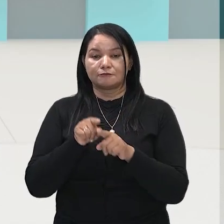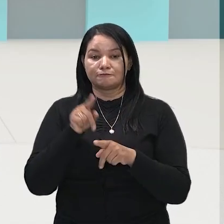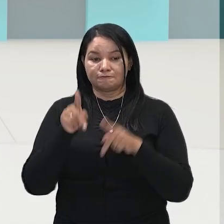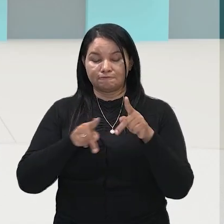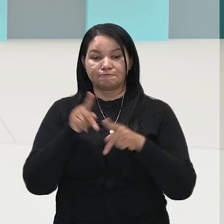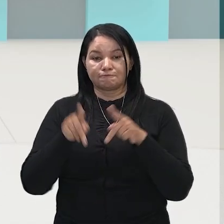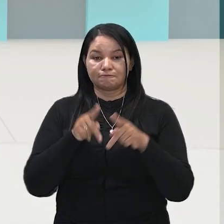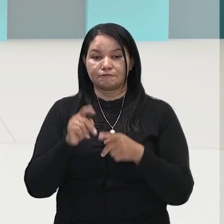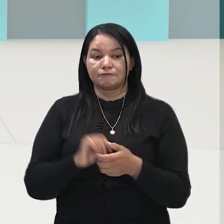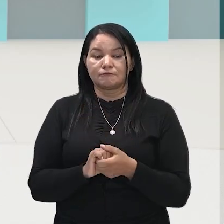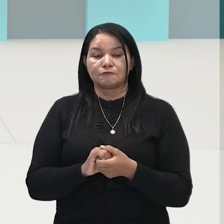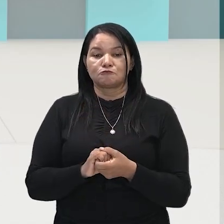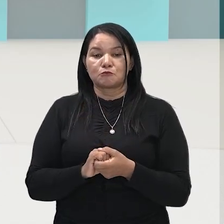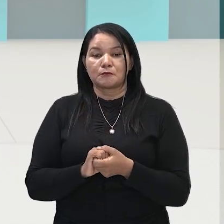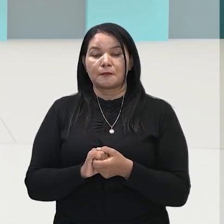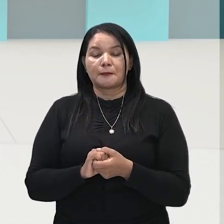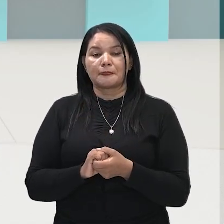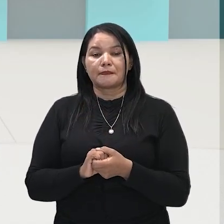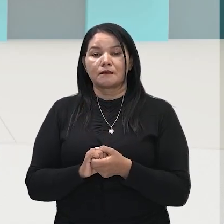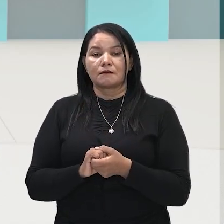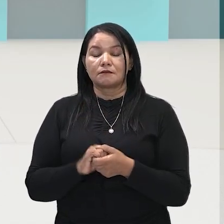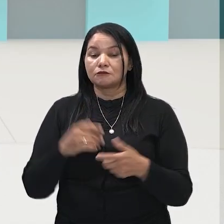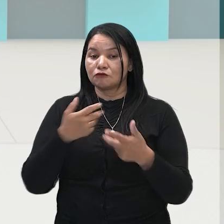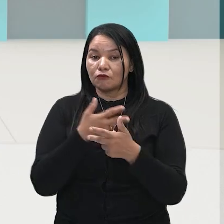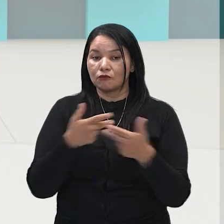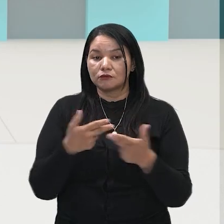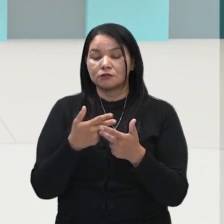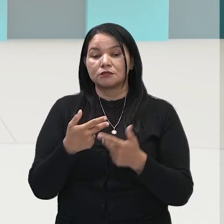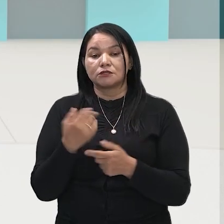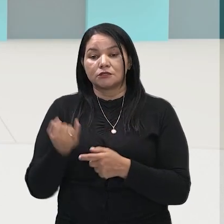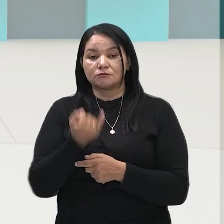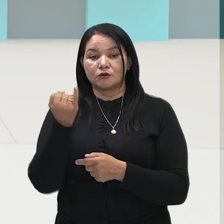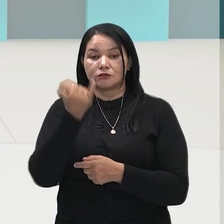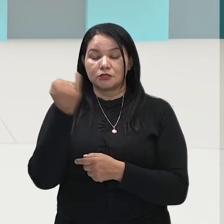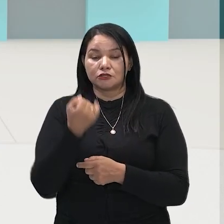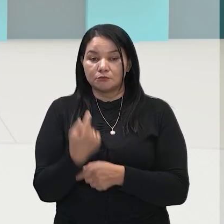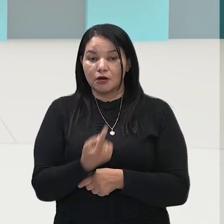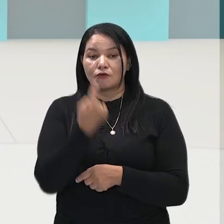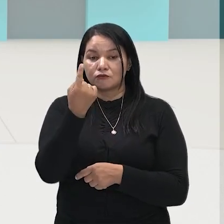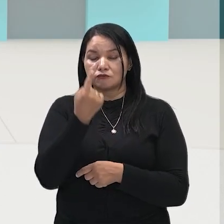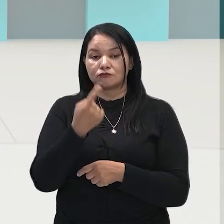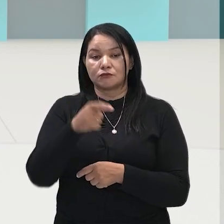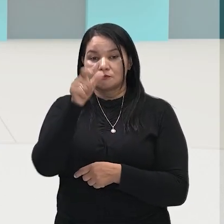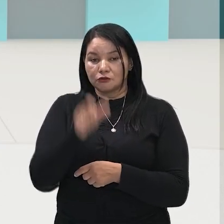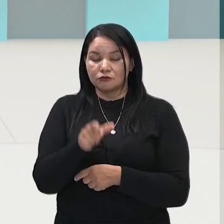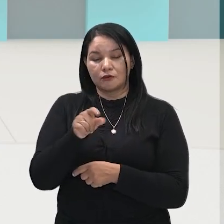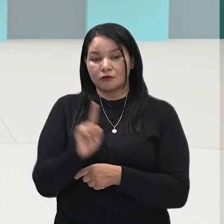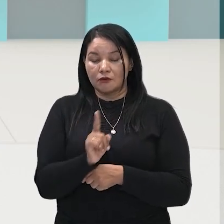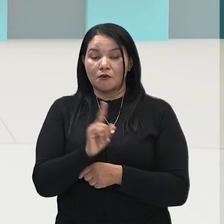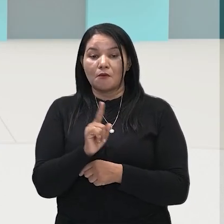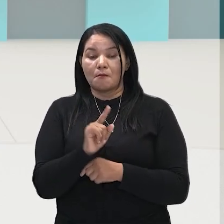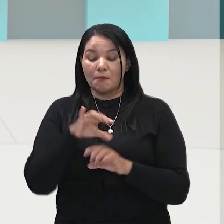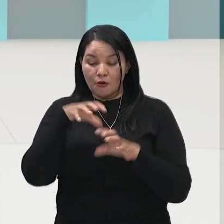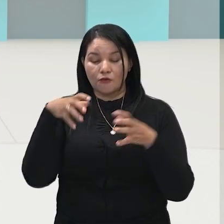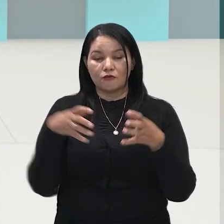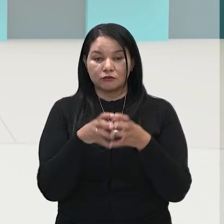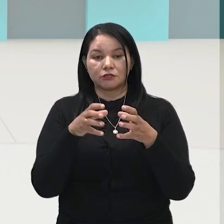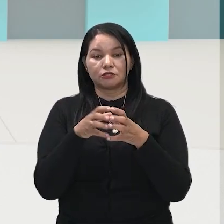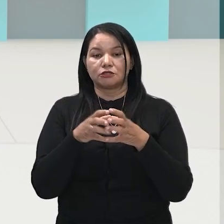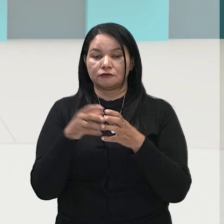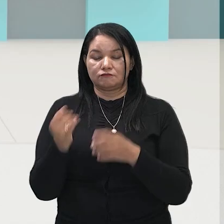é apenas algo que vai ser importante para um indivíduo, vai ser importante para o